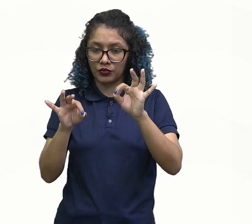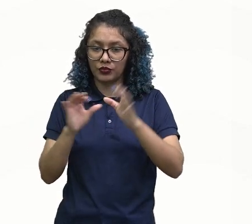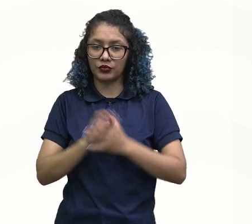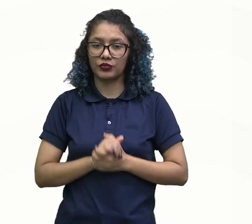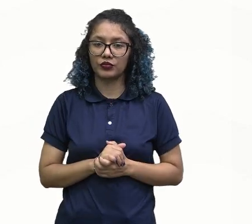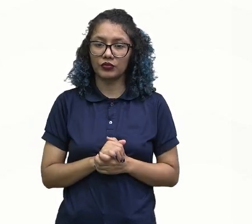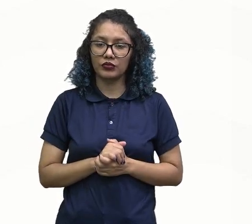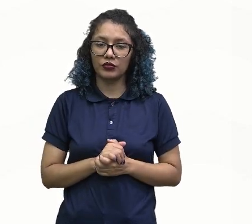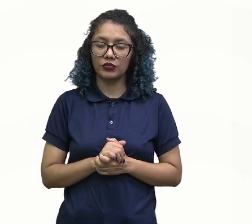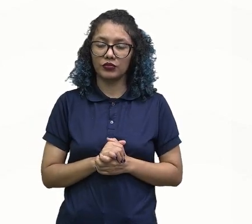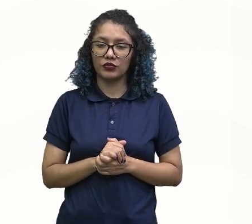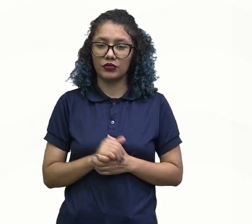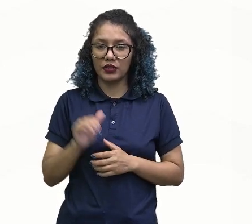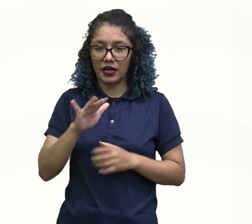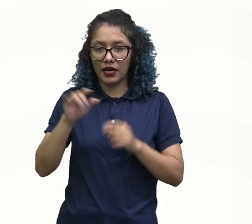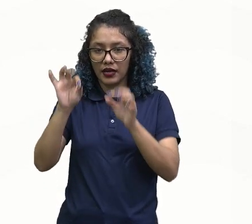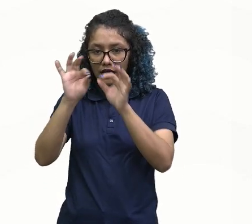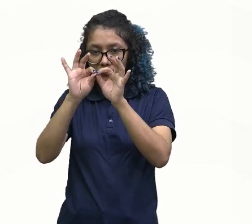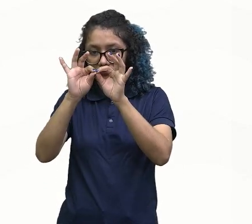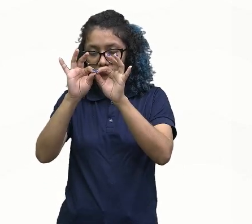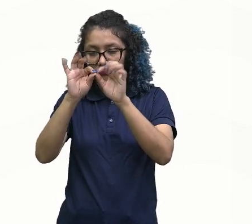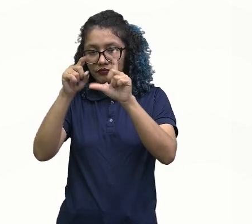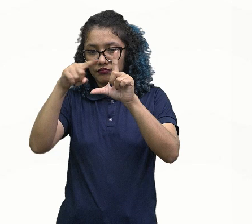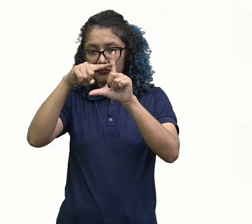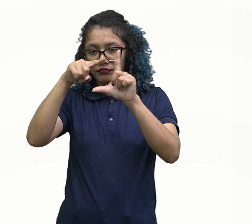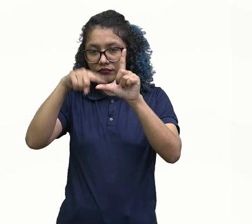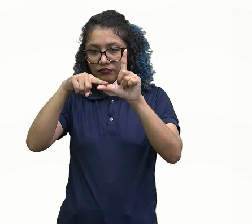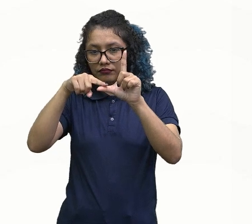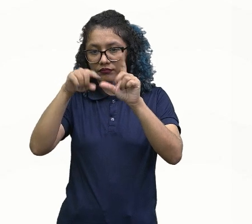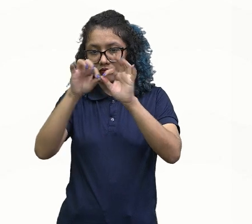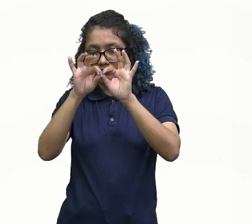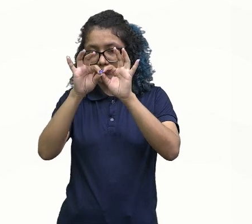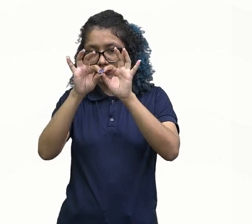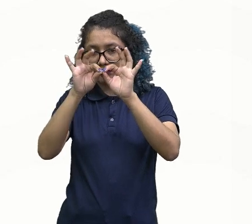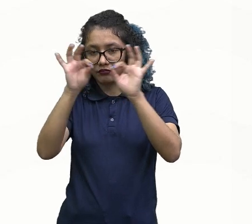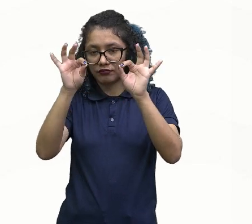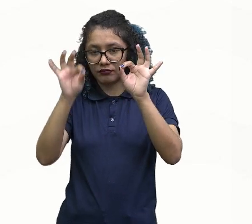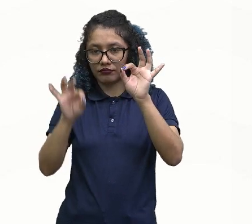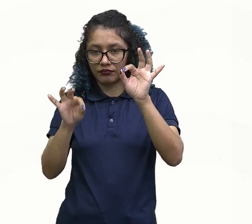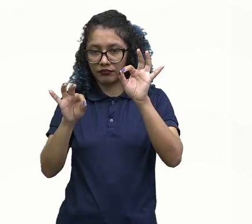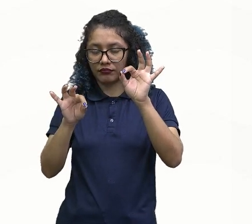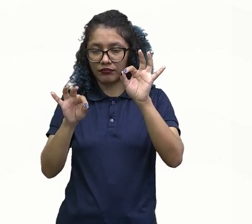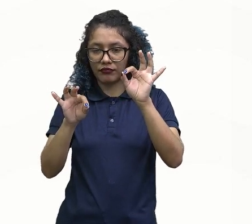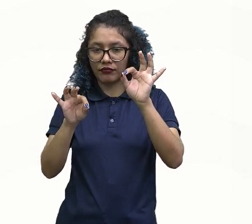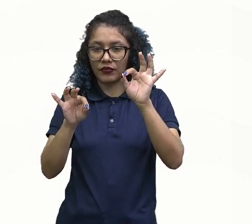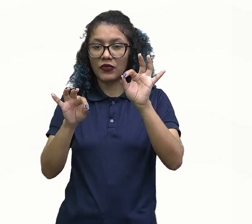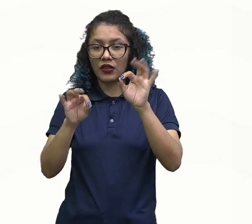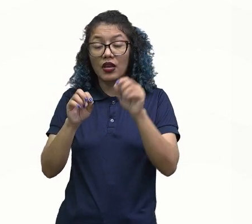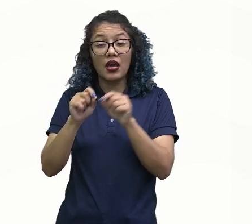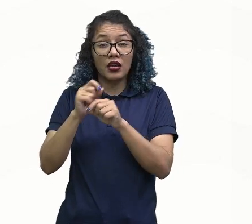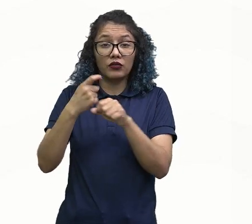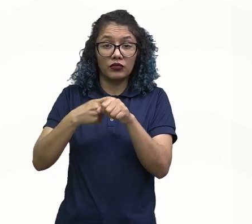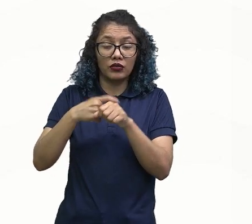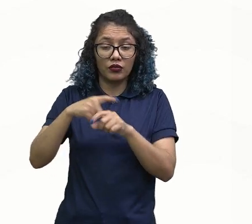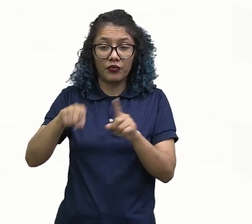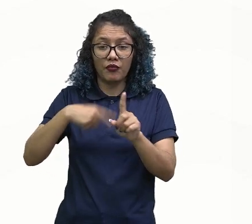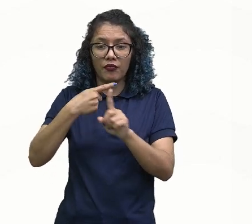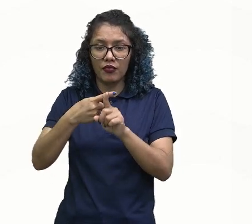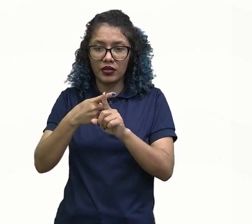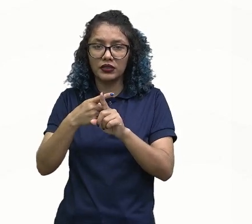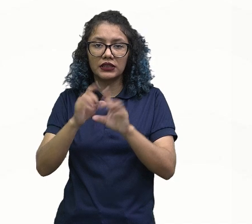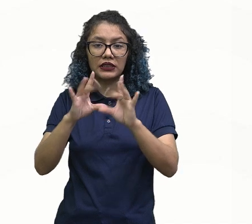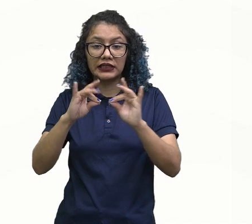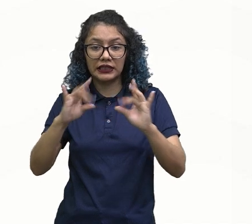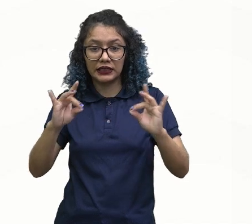tenho sólido aqui nesta região. Já que nessa região eu tenho sólido mais líquido. Quando a gente